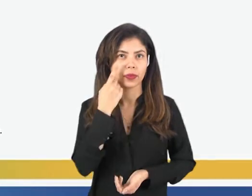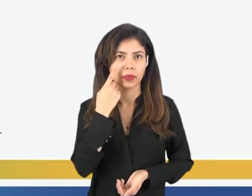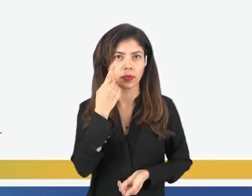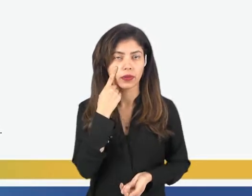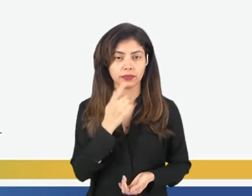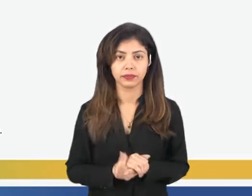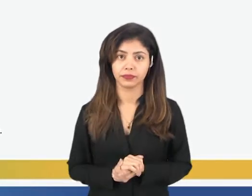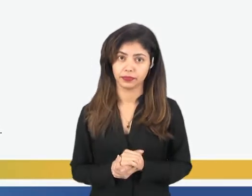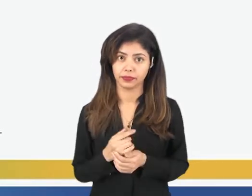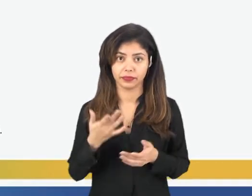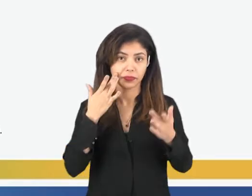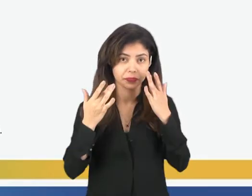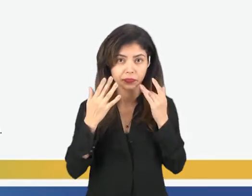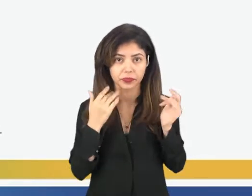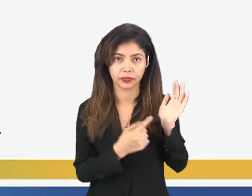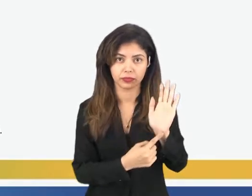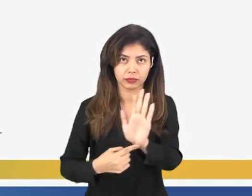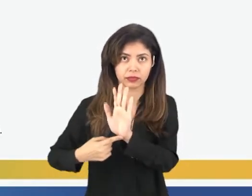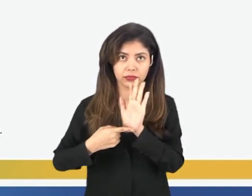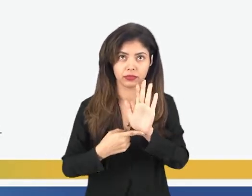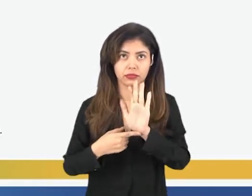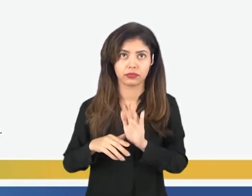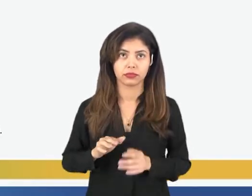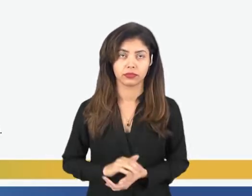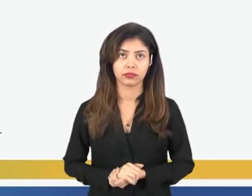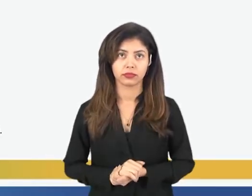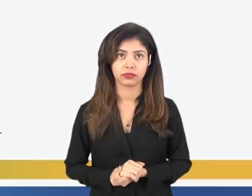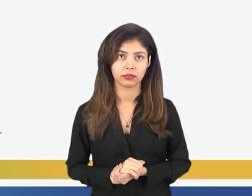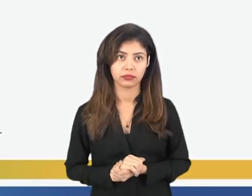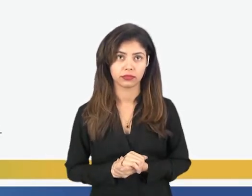trecho dessa apresentação.